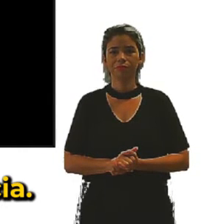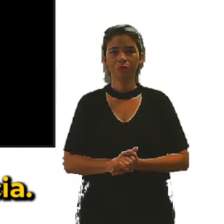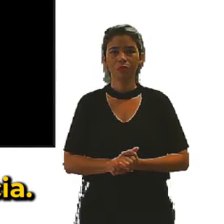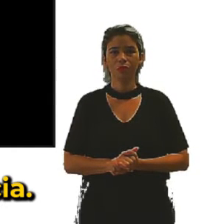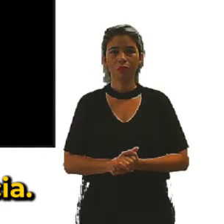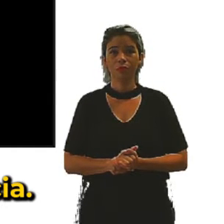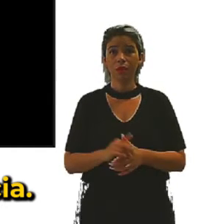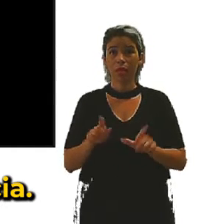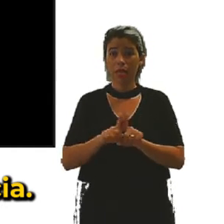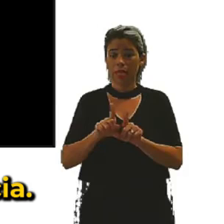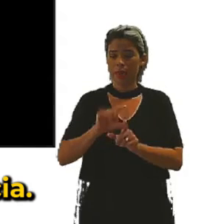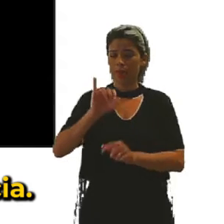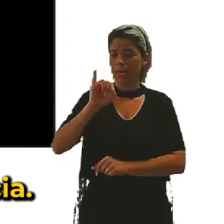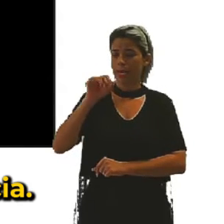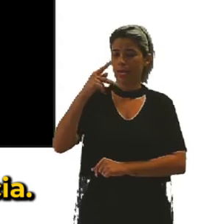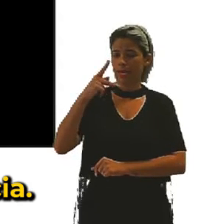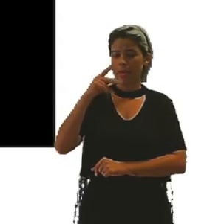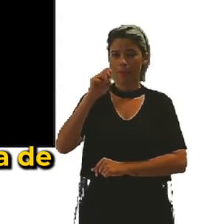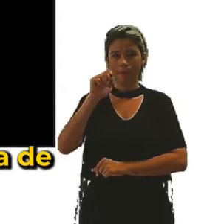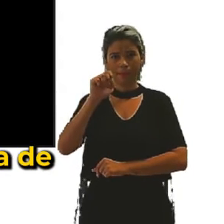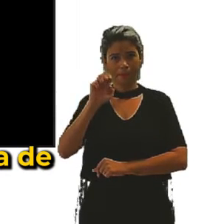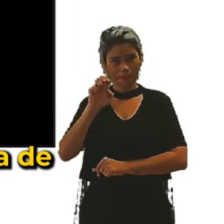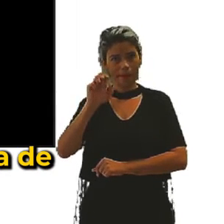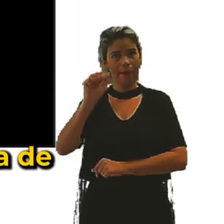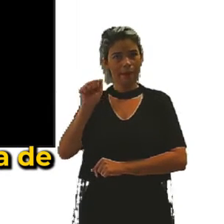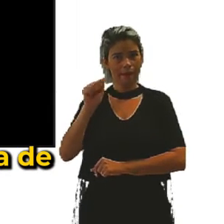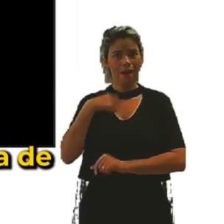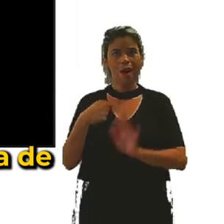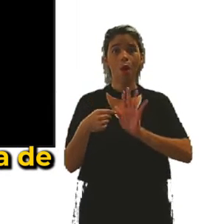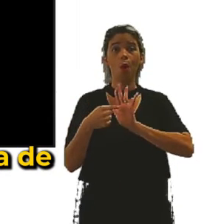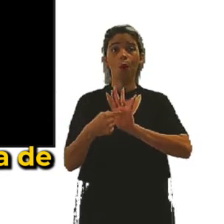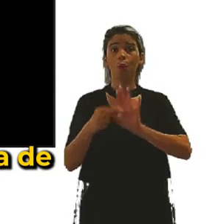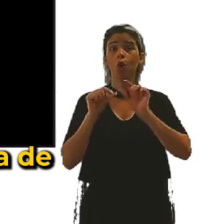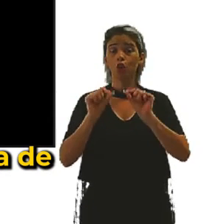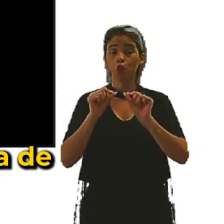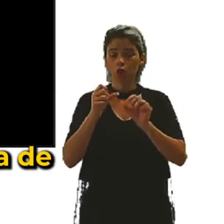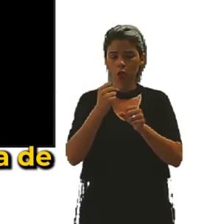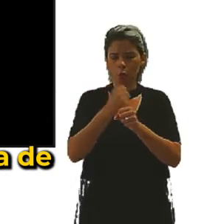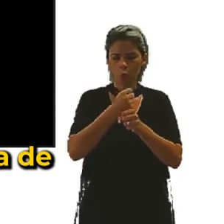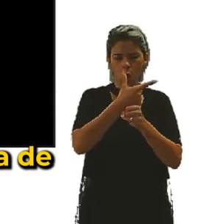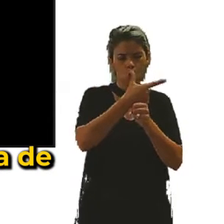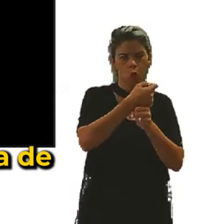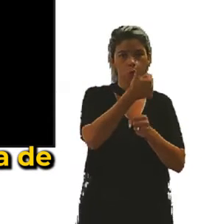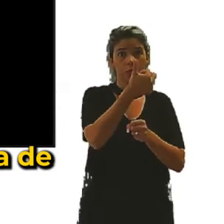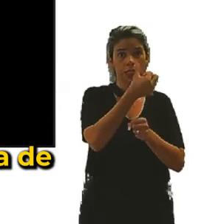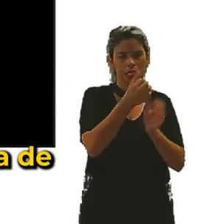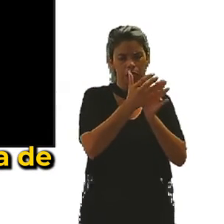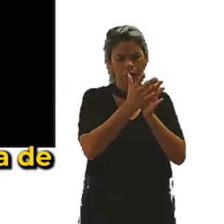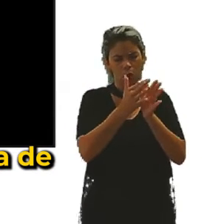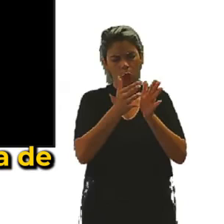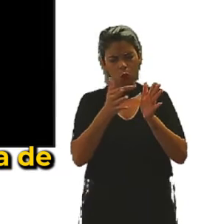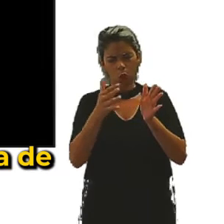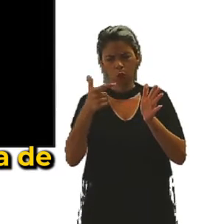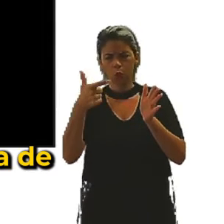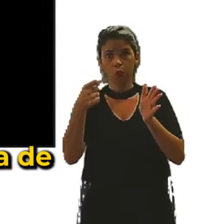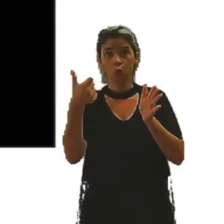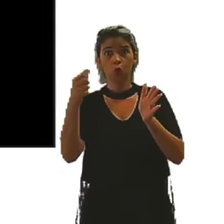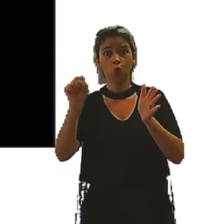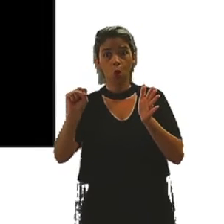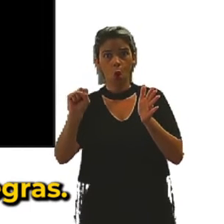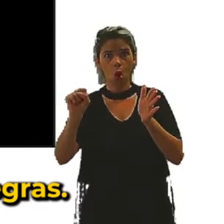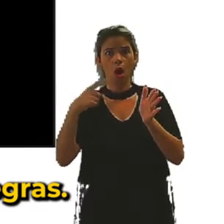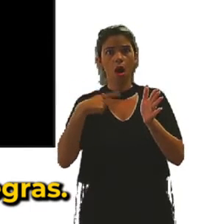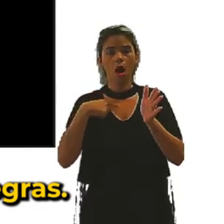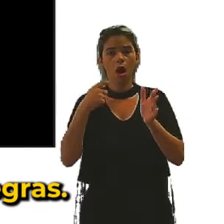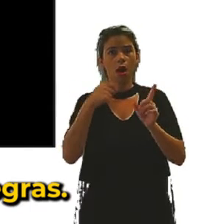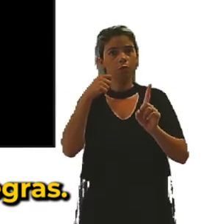O IPEA também, no Atlas da Violência, ele destaca que entre 2016 a 2018, a taxa de homicídios